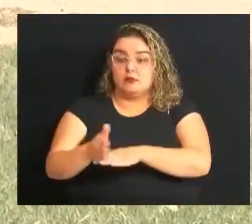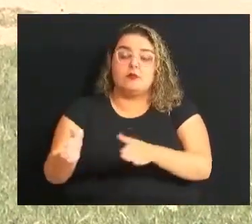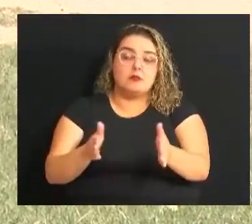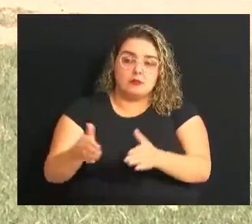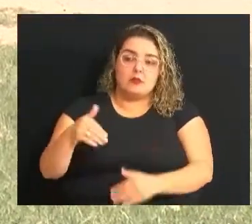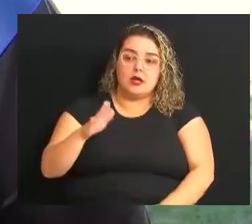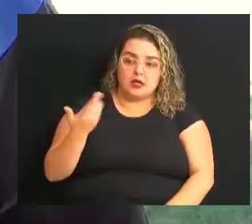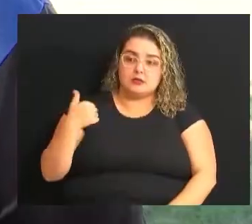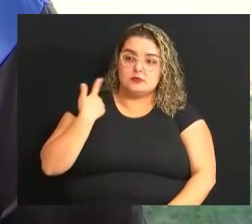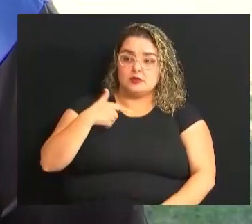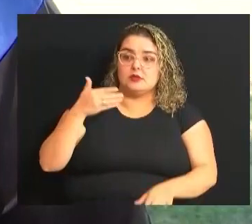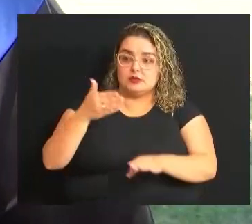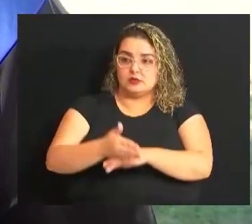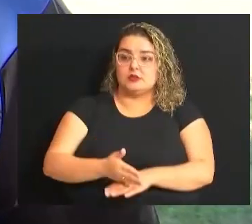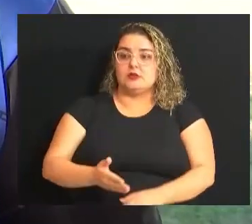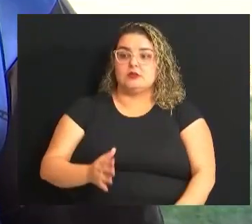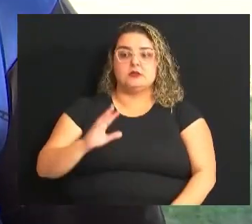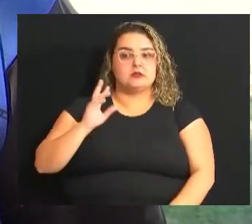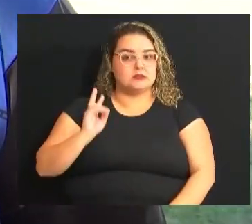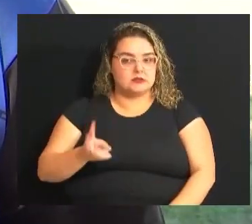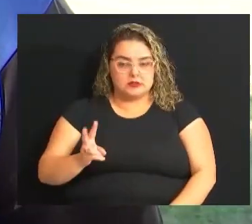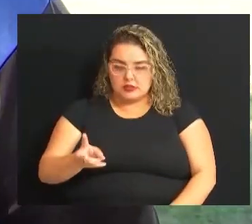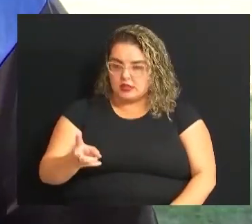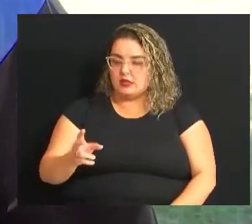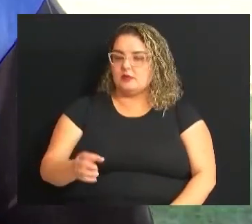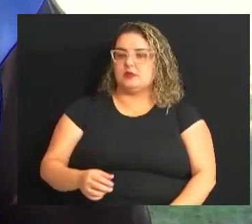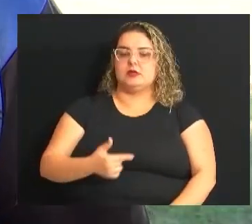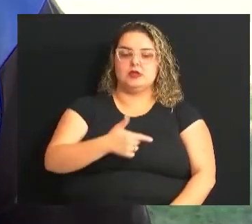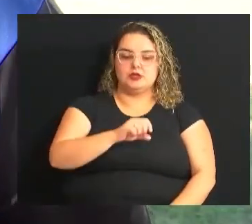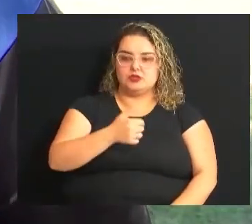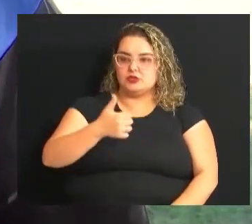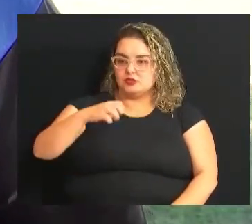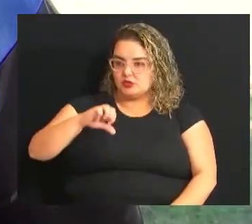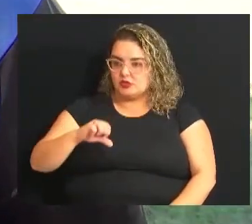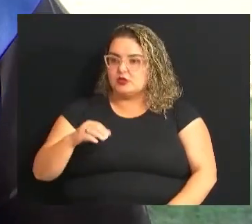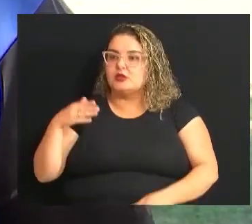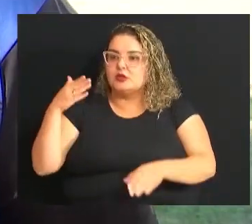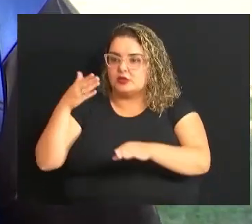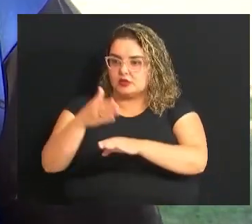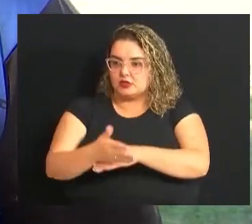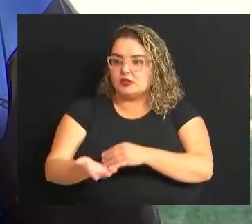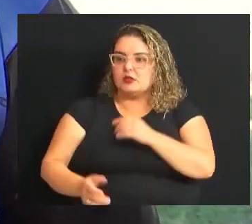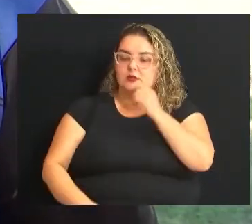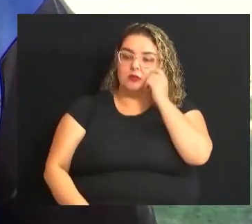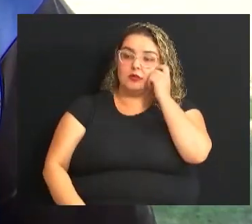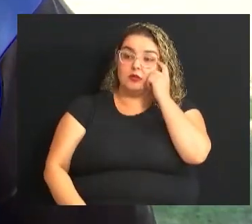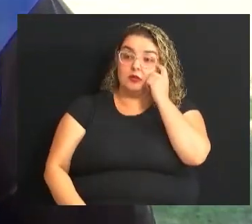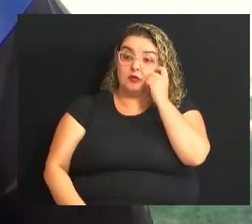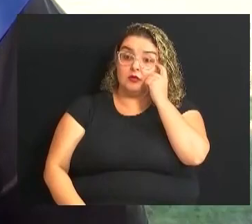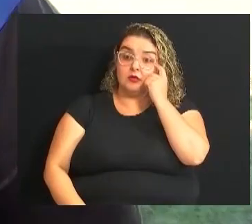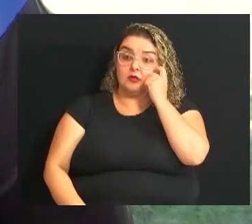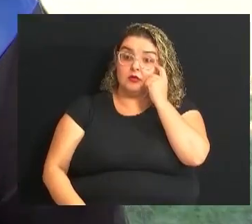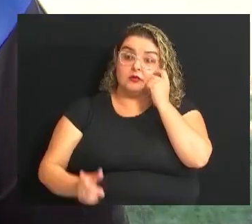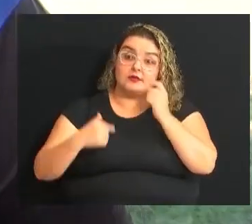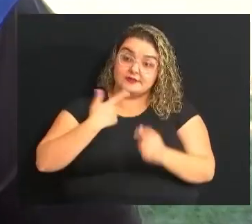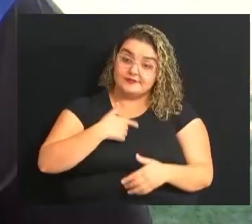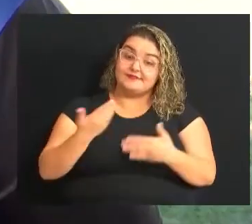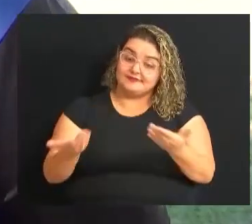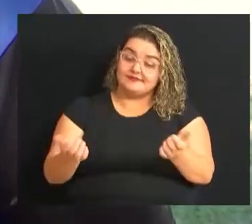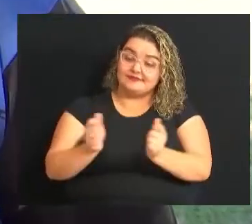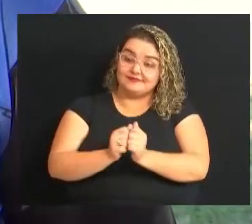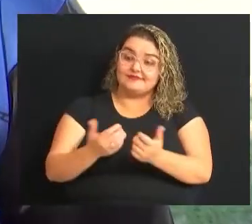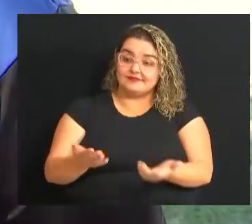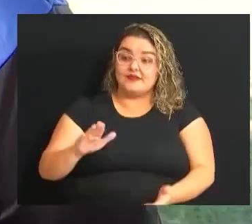Então a gente participa todas as edições desde 2019, a gente já participa, né? E assim, nós estamos aqui. E quando tem